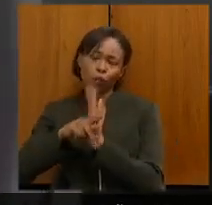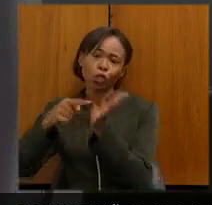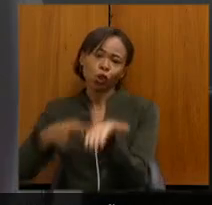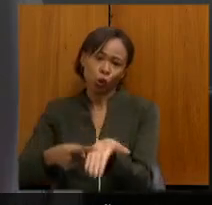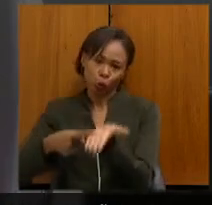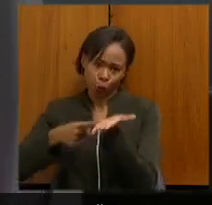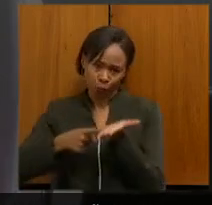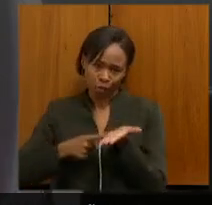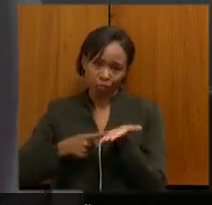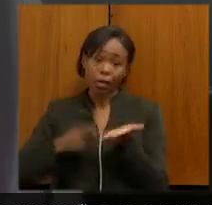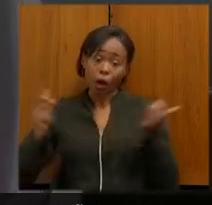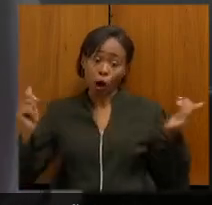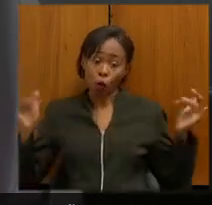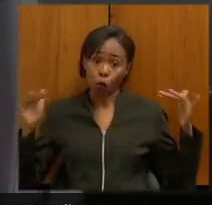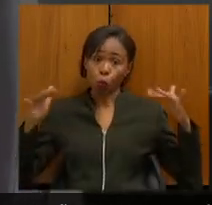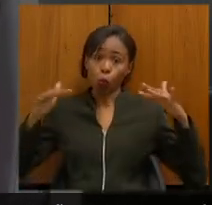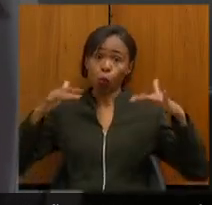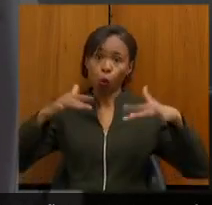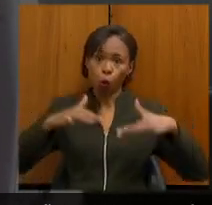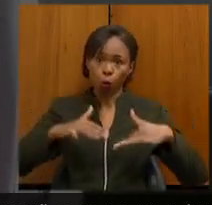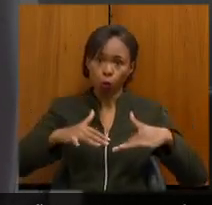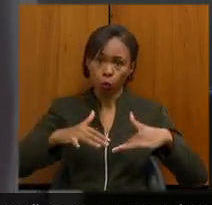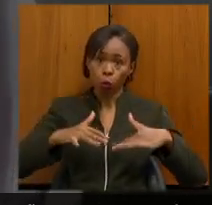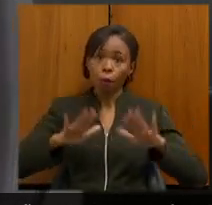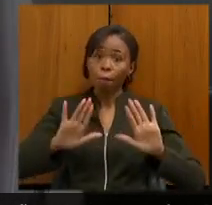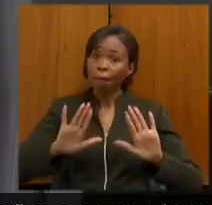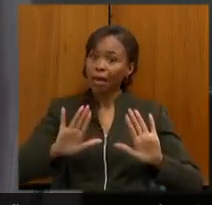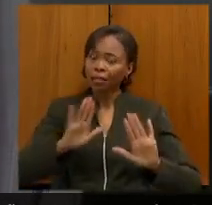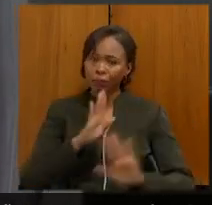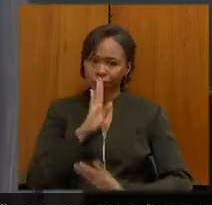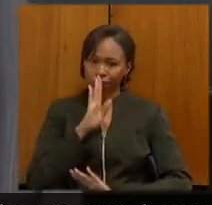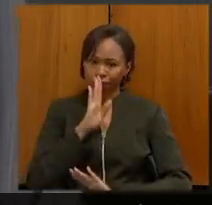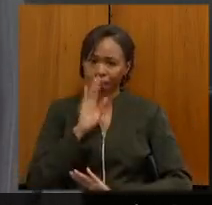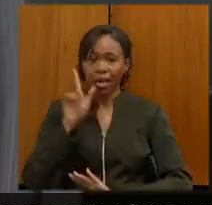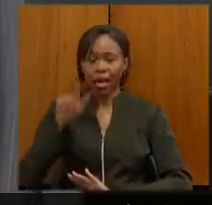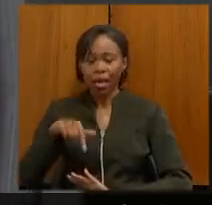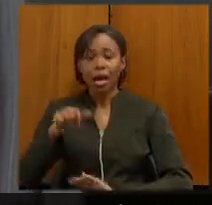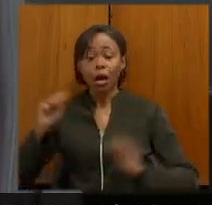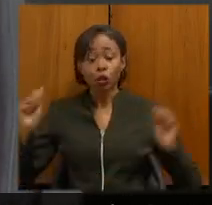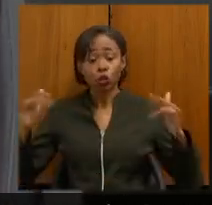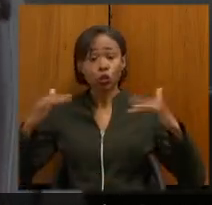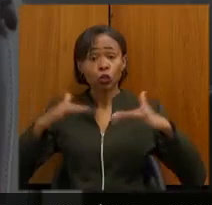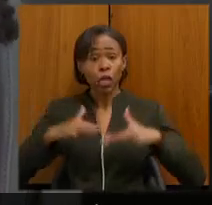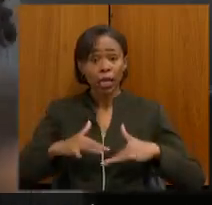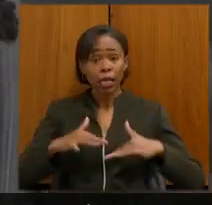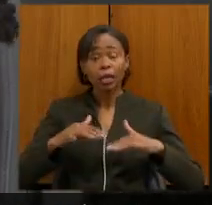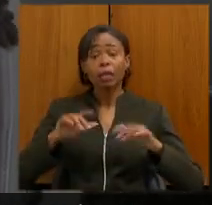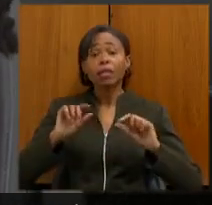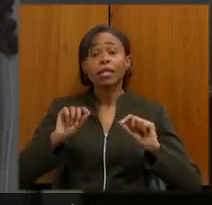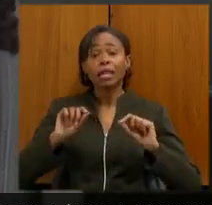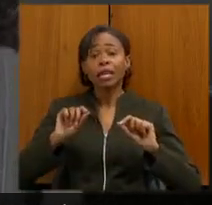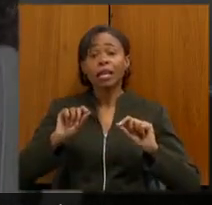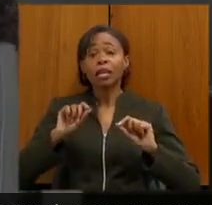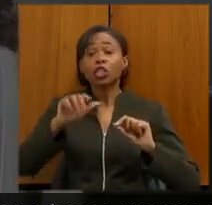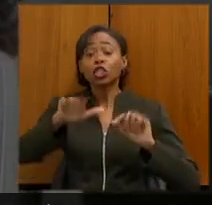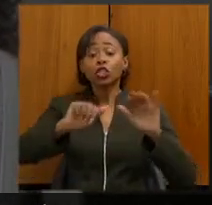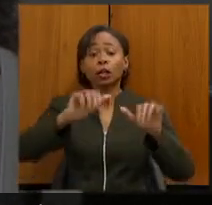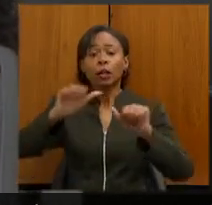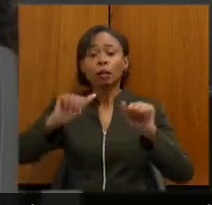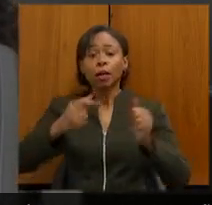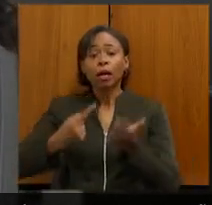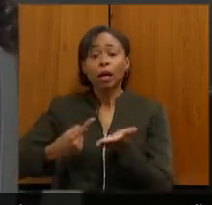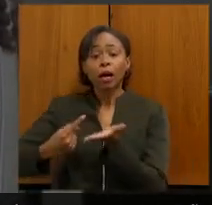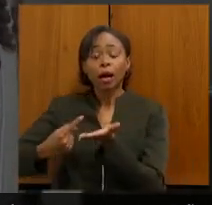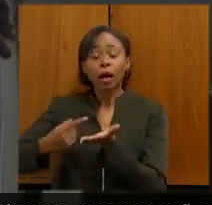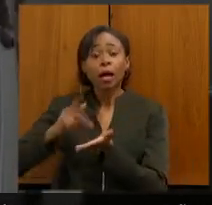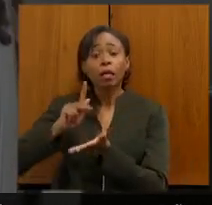que tem público mas o público não fala audiência convidados ele vai trazer os membros da mesa para falar